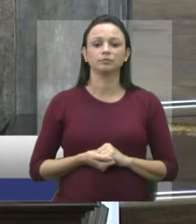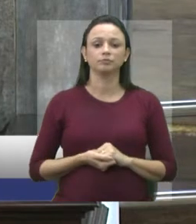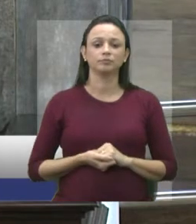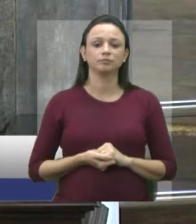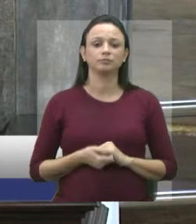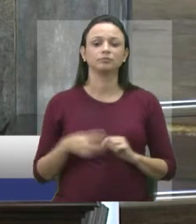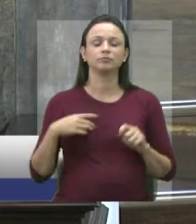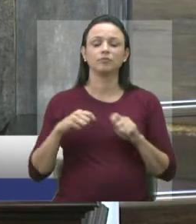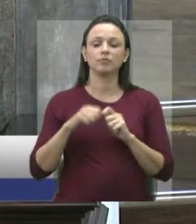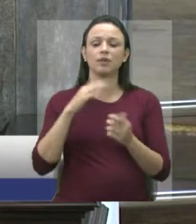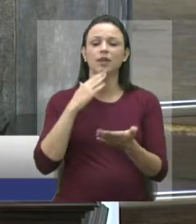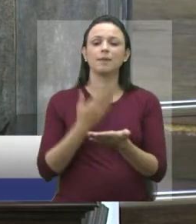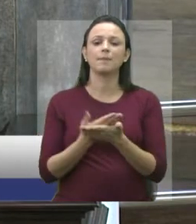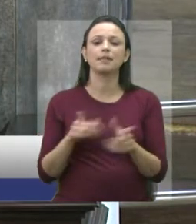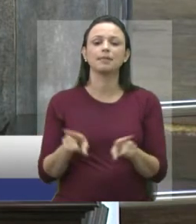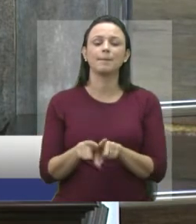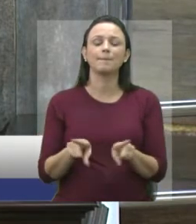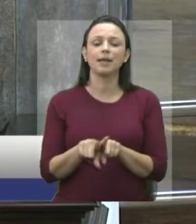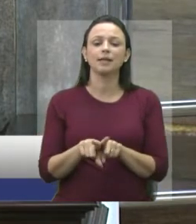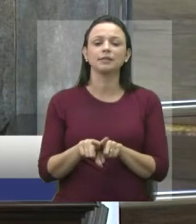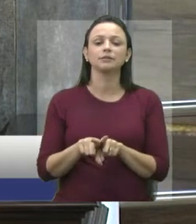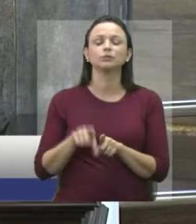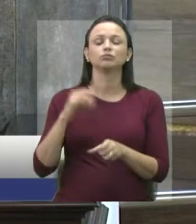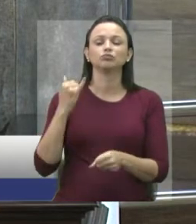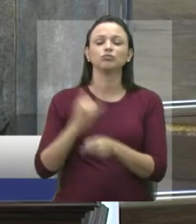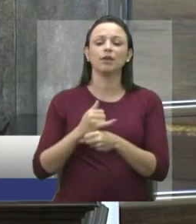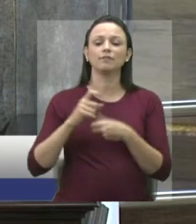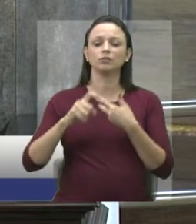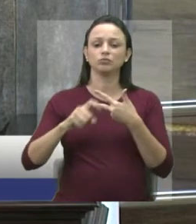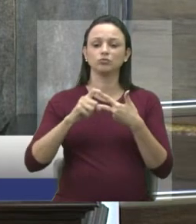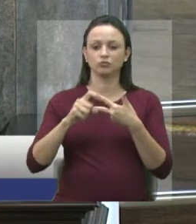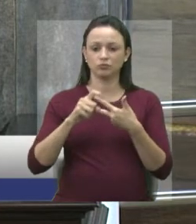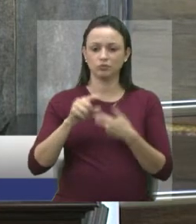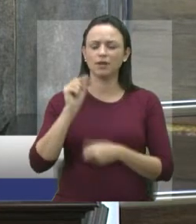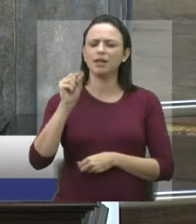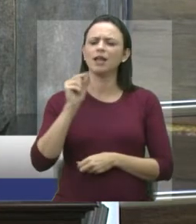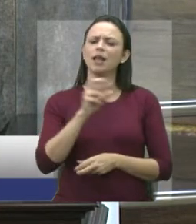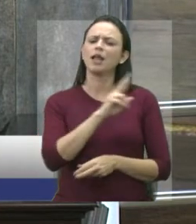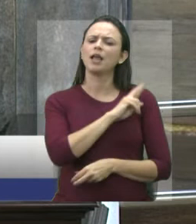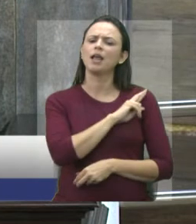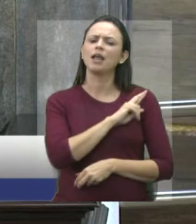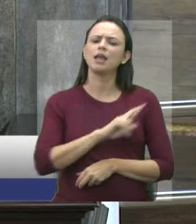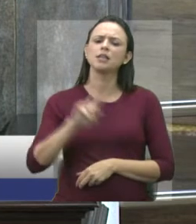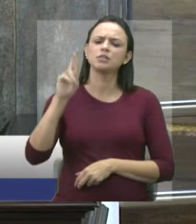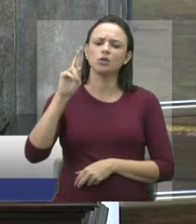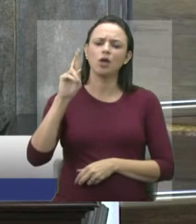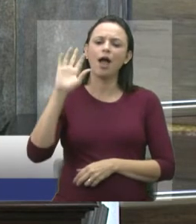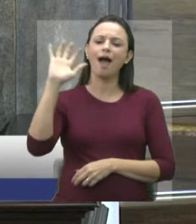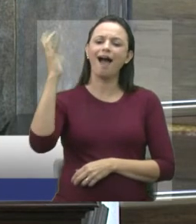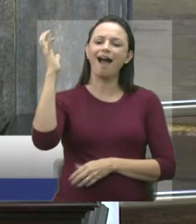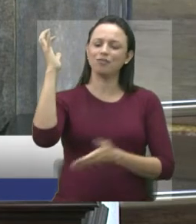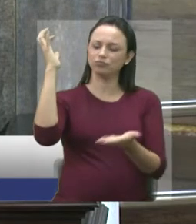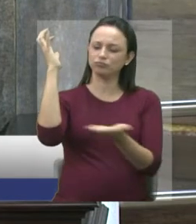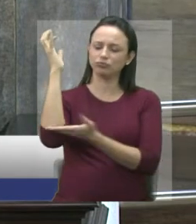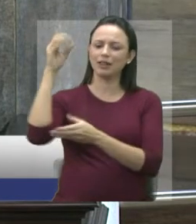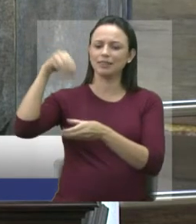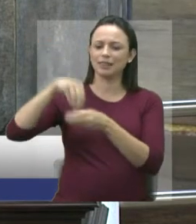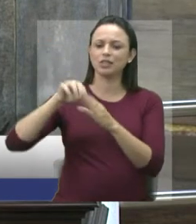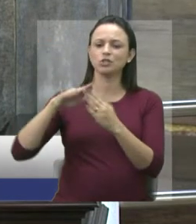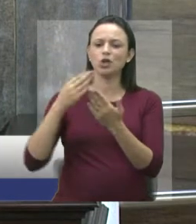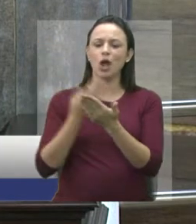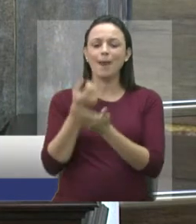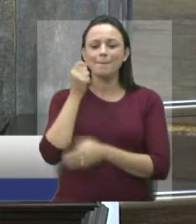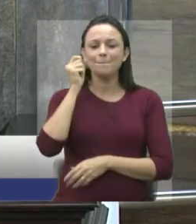também um requerimento, indagando ao chefe do executivo, quem é responsável pelo corte de árvores do interior da escola, Dr.